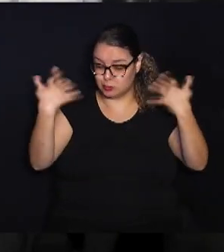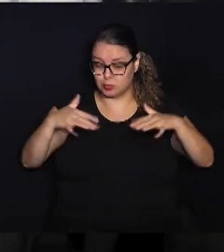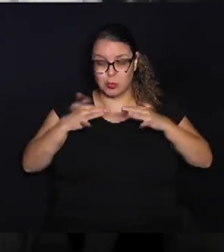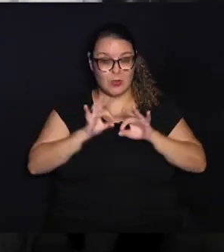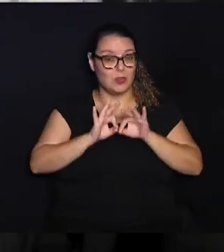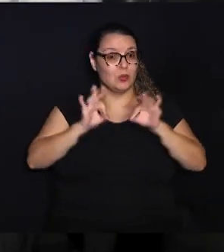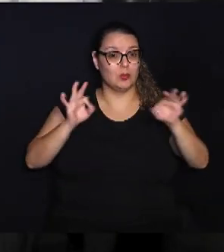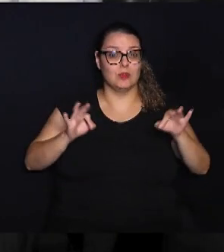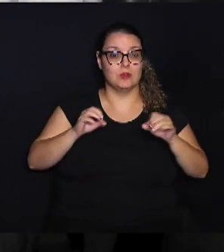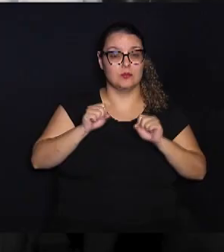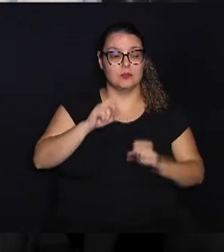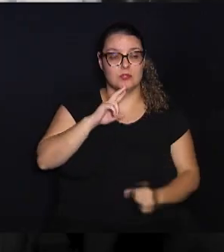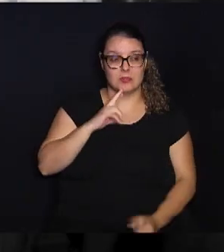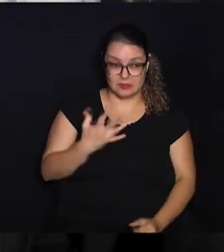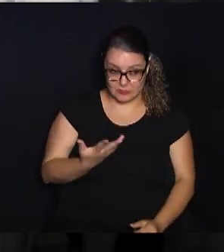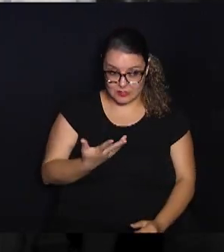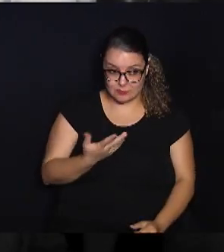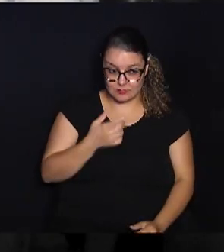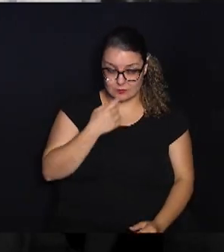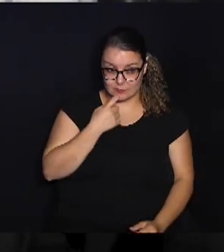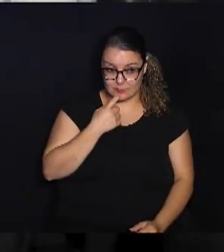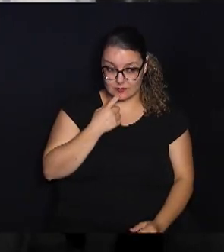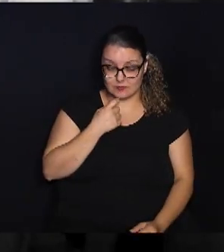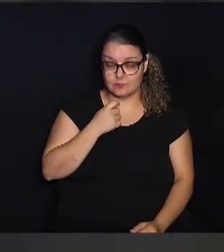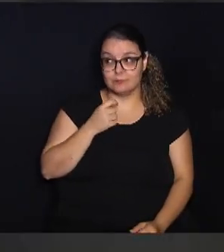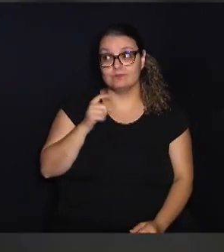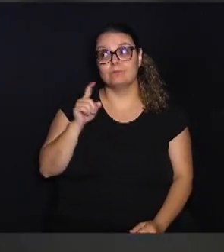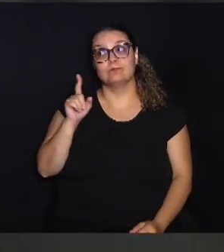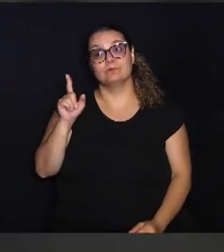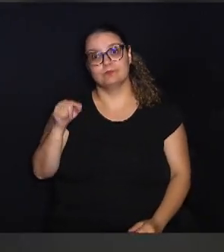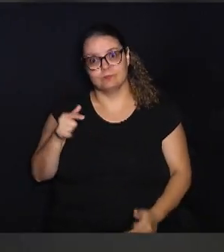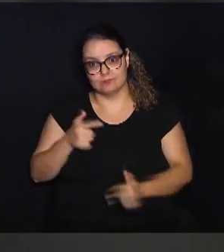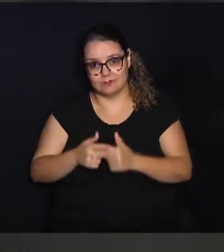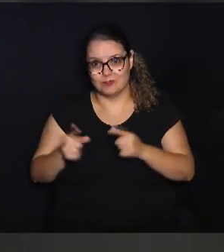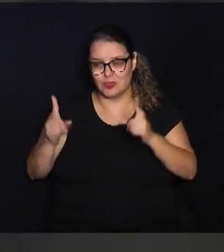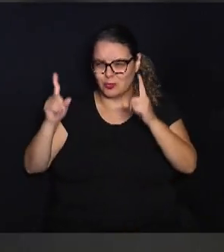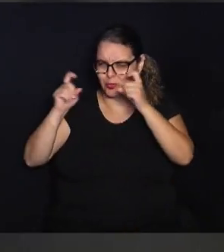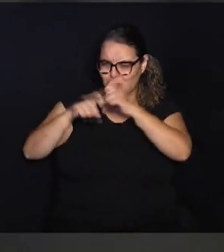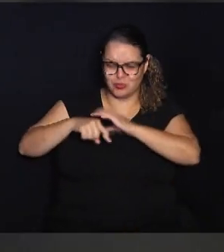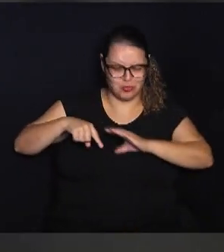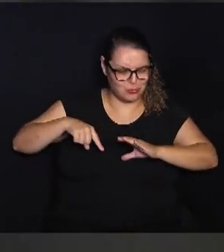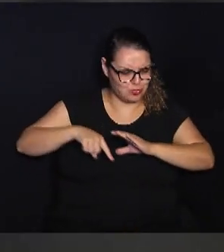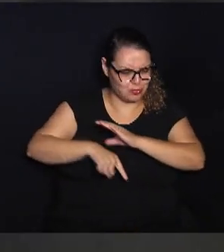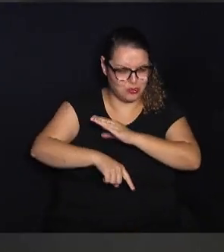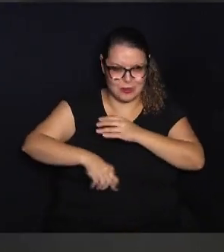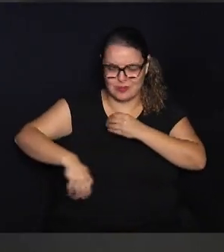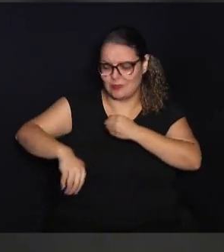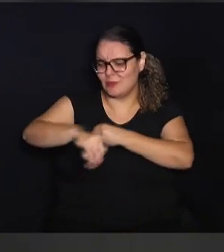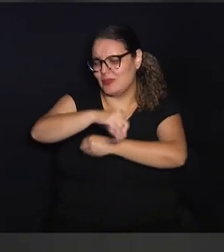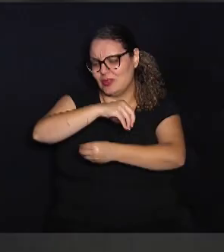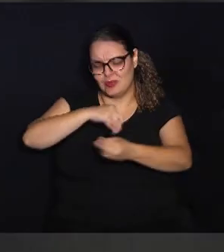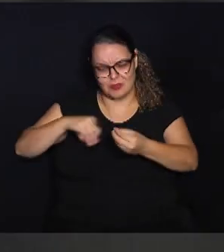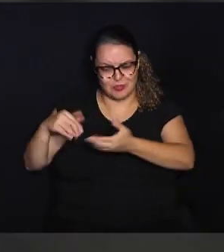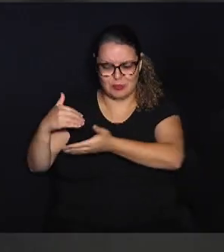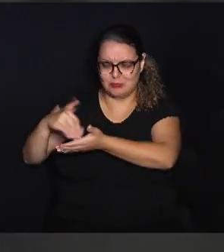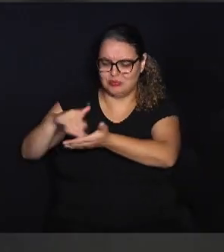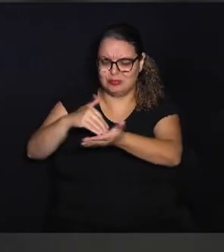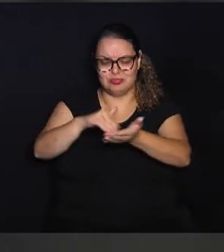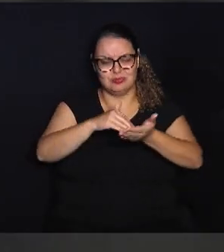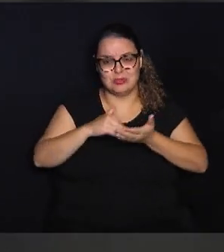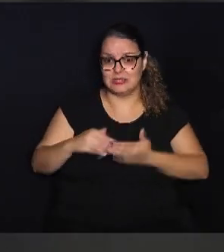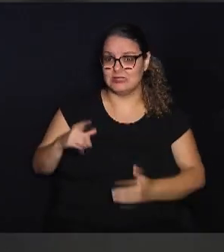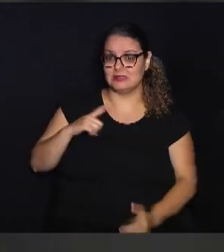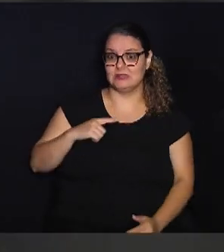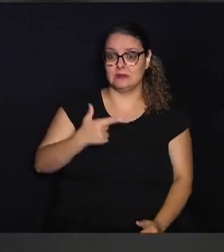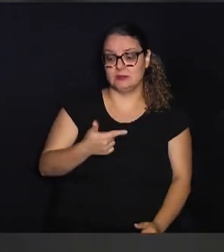de poder resolver? É um problema muito complexo, envolve todas as secretarias nós temos aqui